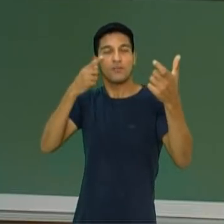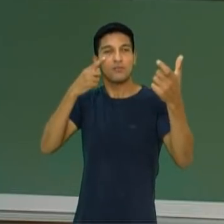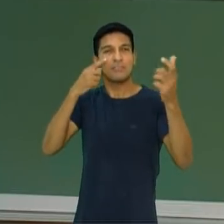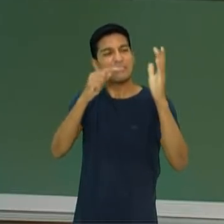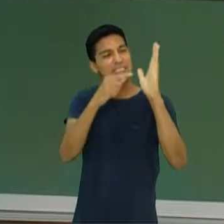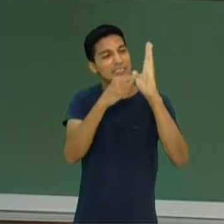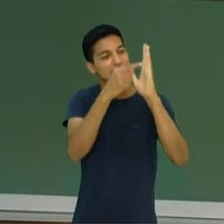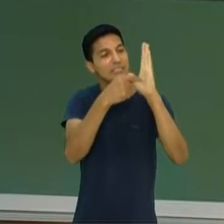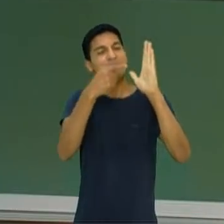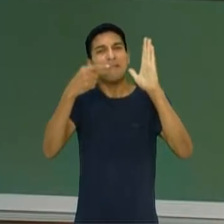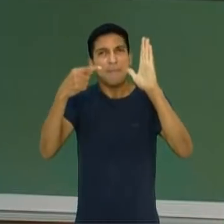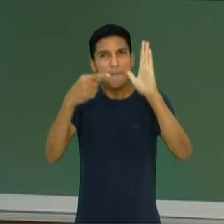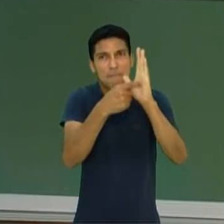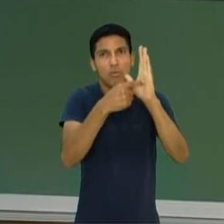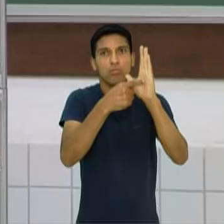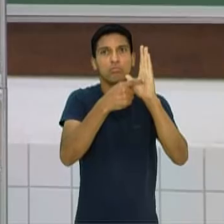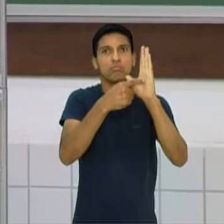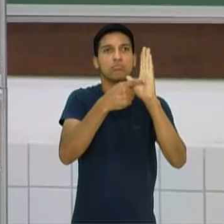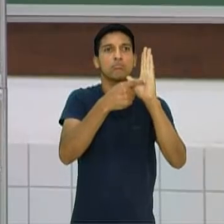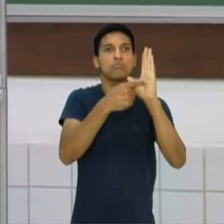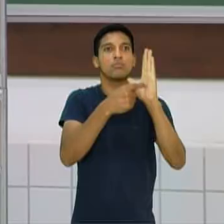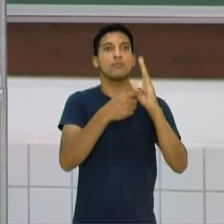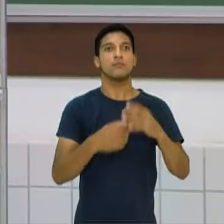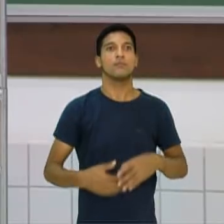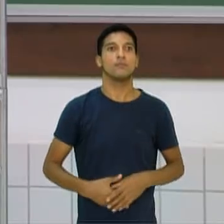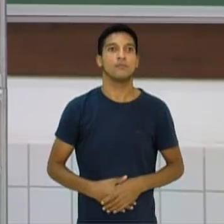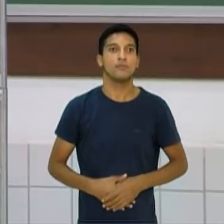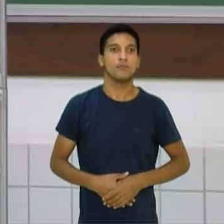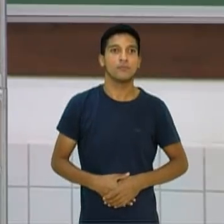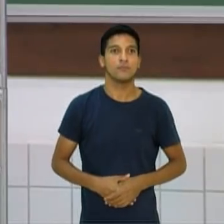Acertando bem o centro do alvo.